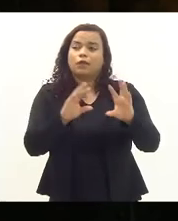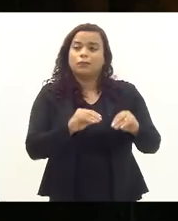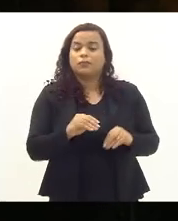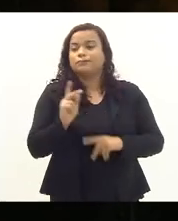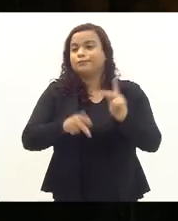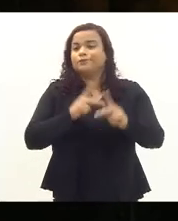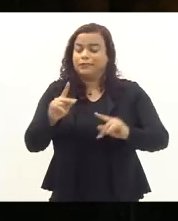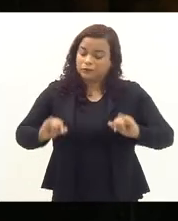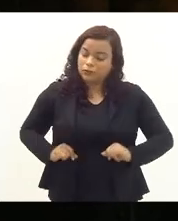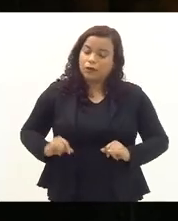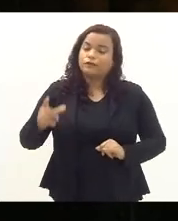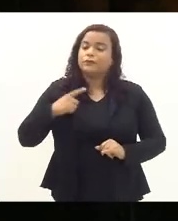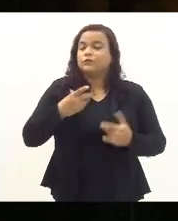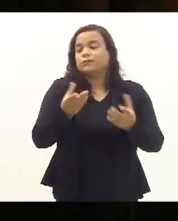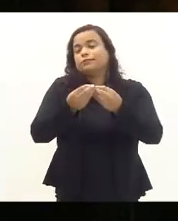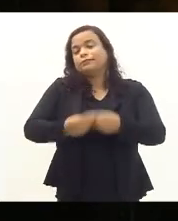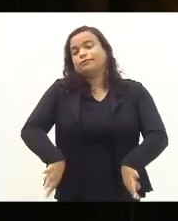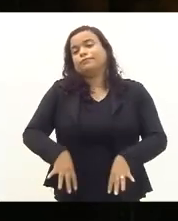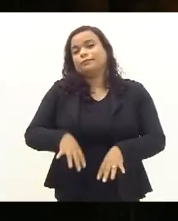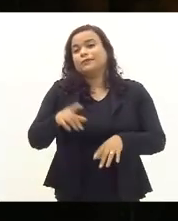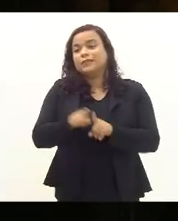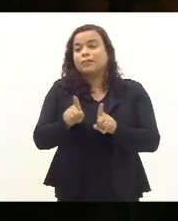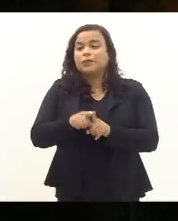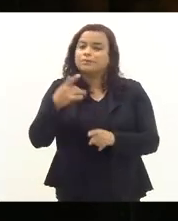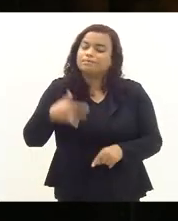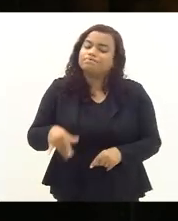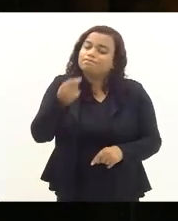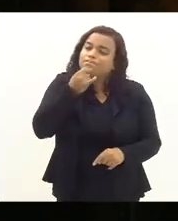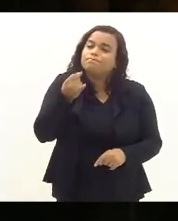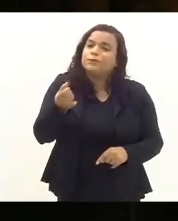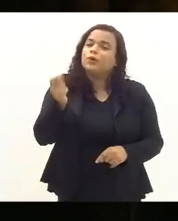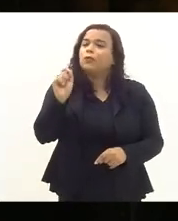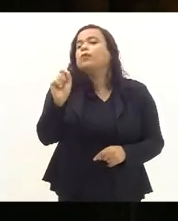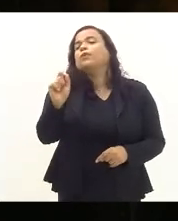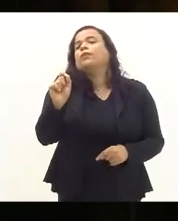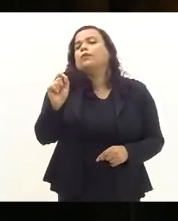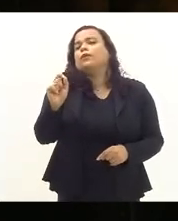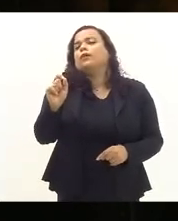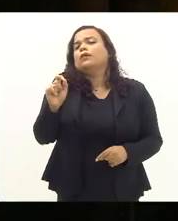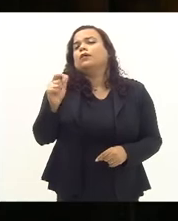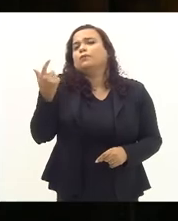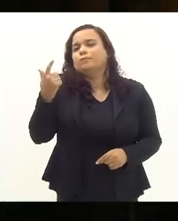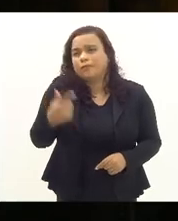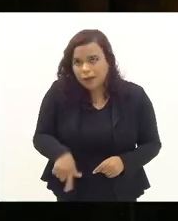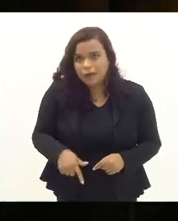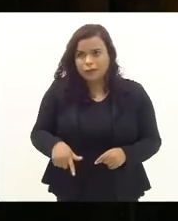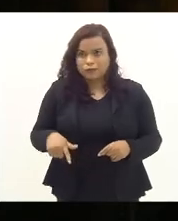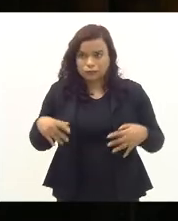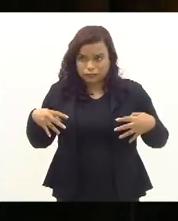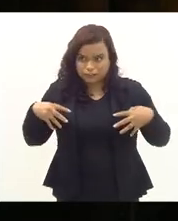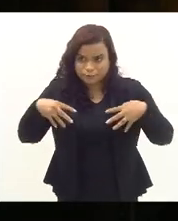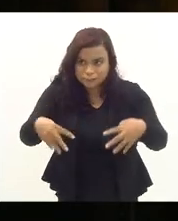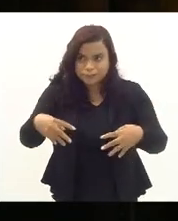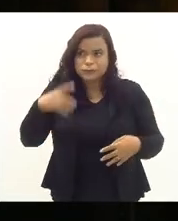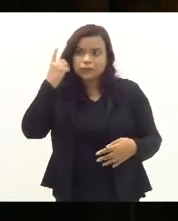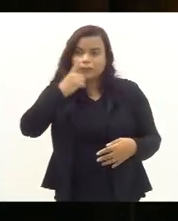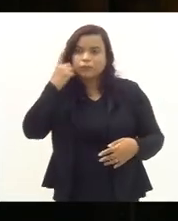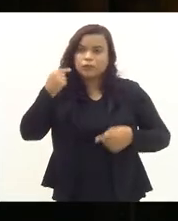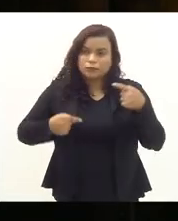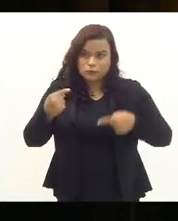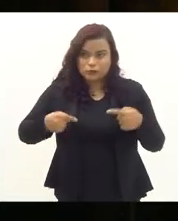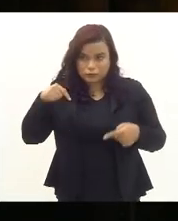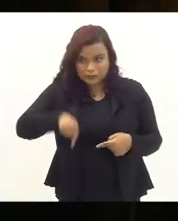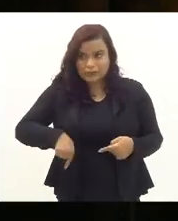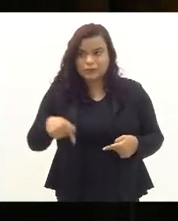vida da população e lamento senhora presidenta inclusive que não tenha mais de nós deputados e deputadas aqui